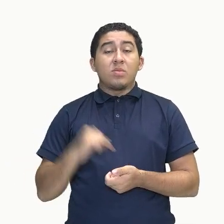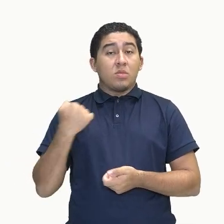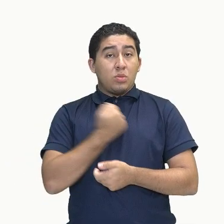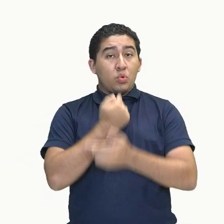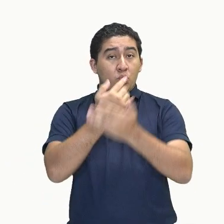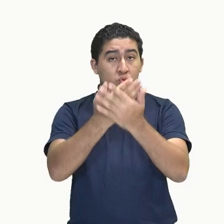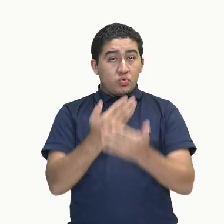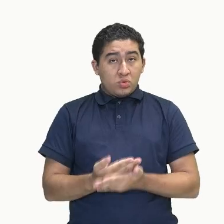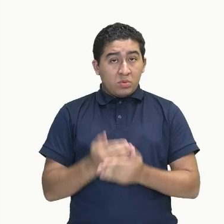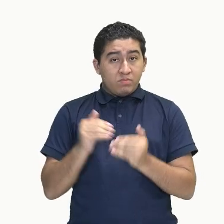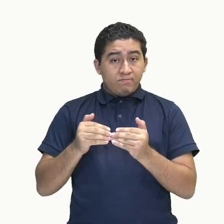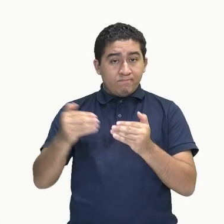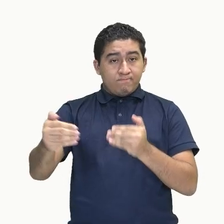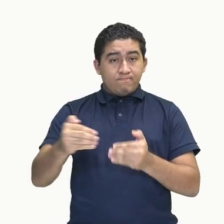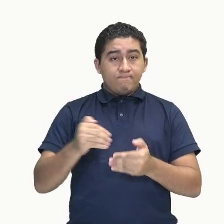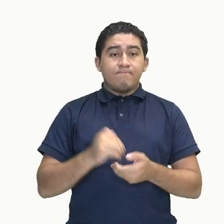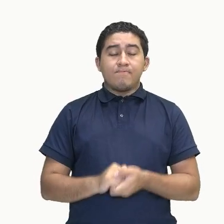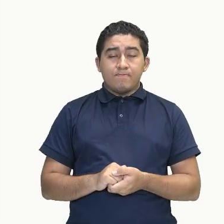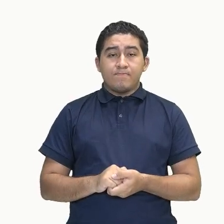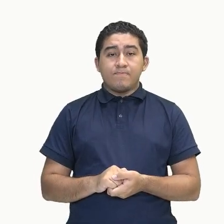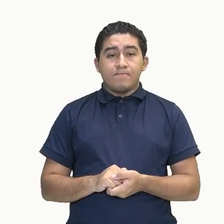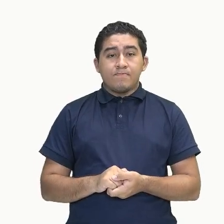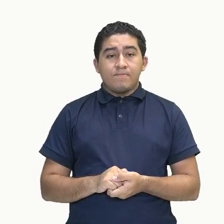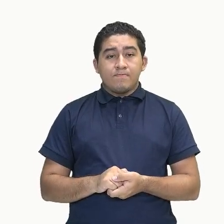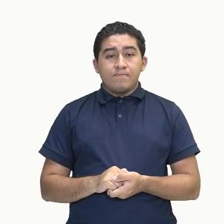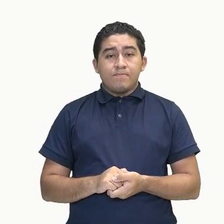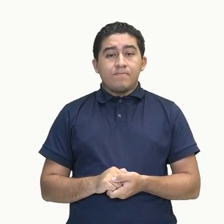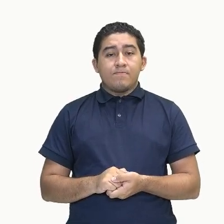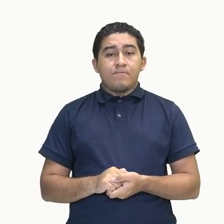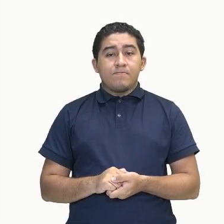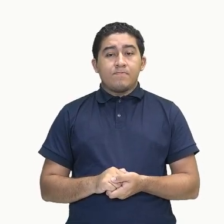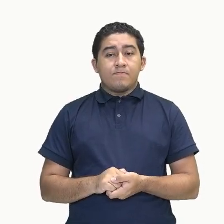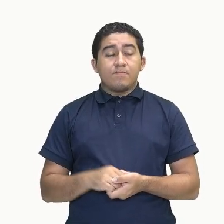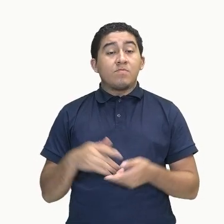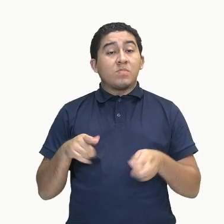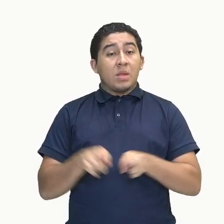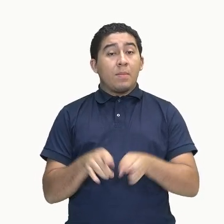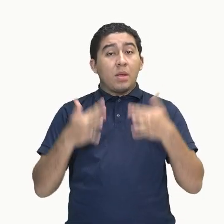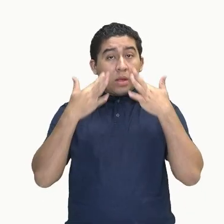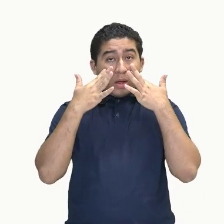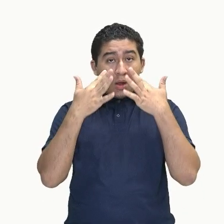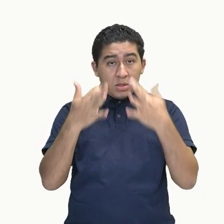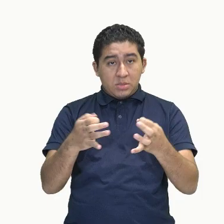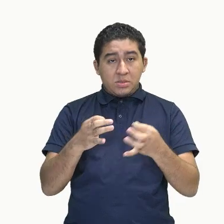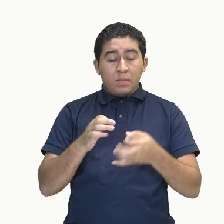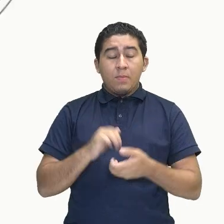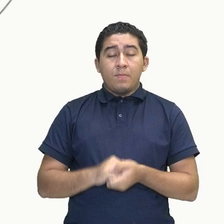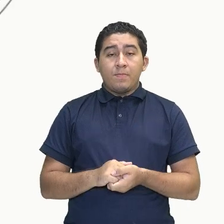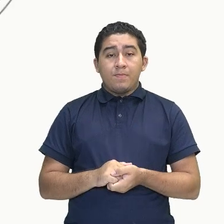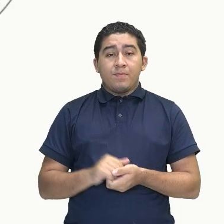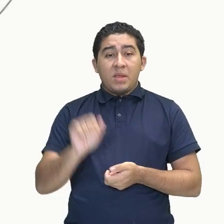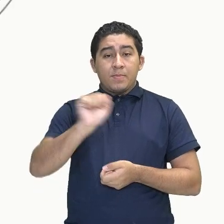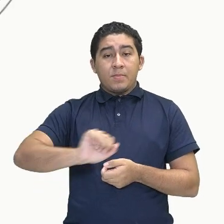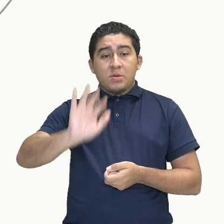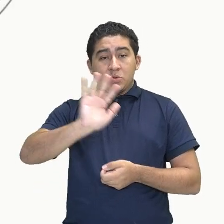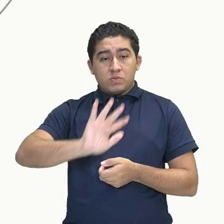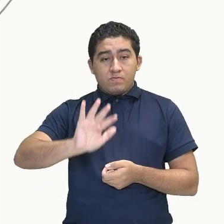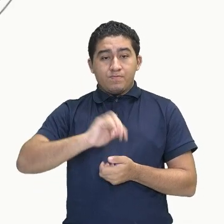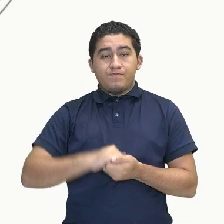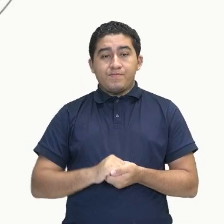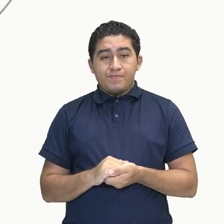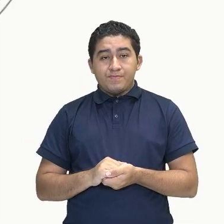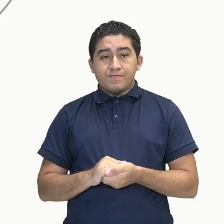ver mais à frente. E aí nós temos as linhas para vocês observarem nessas imagens. Aí nós temos